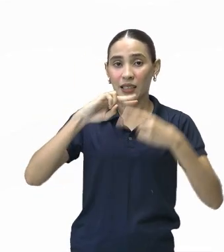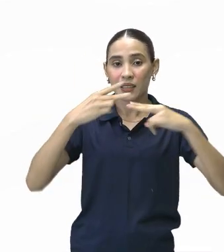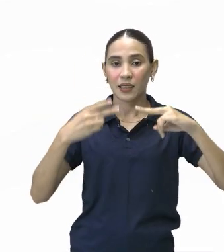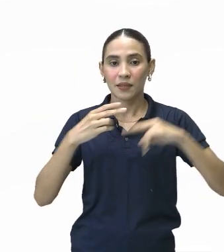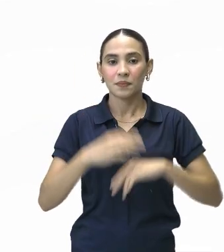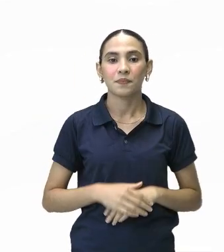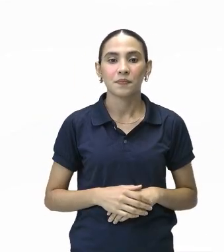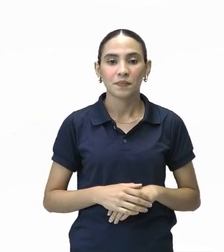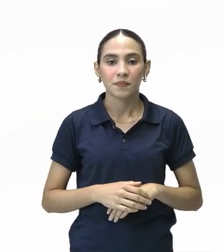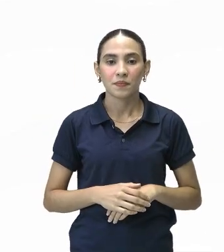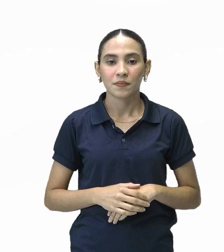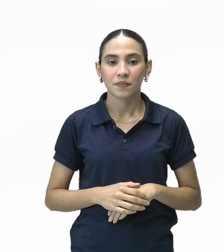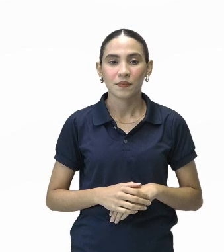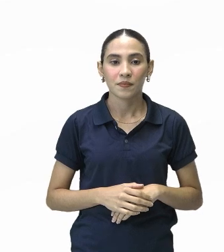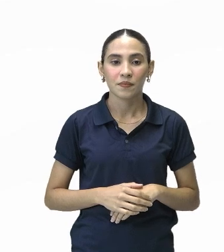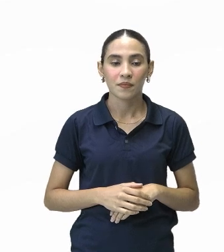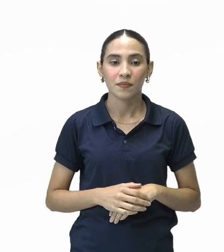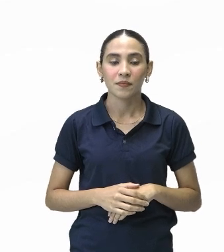citosina.